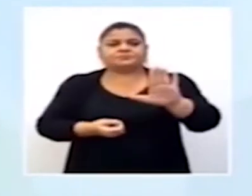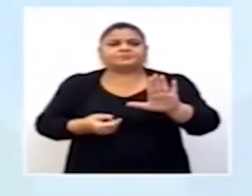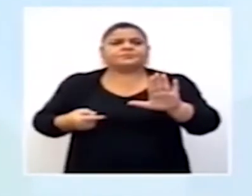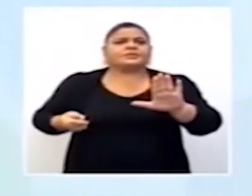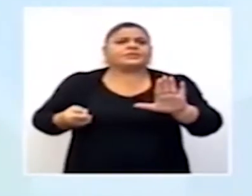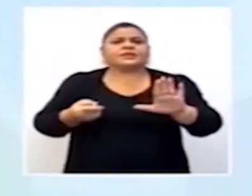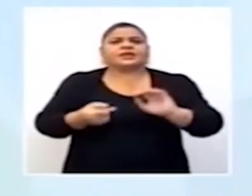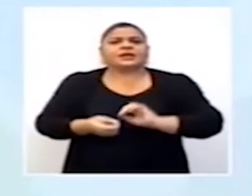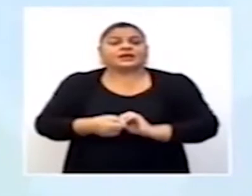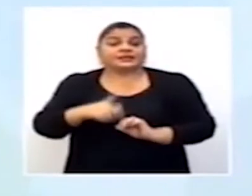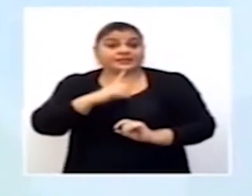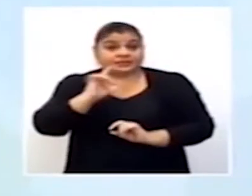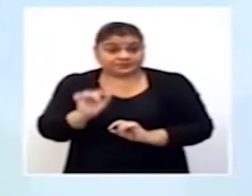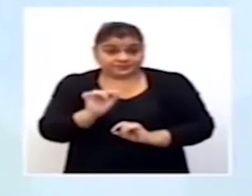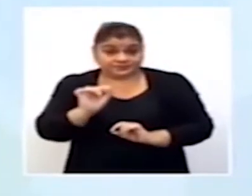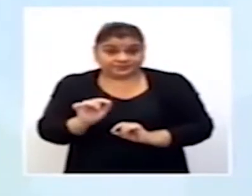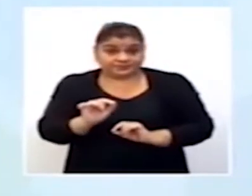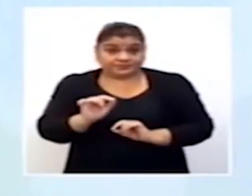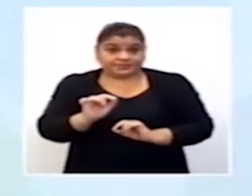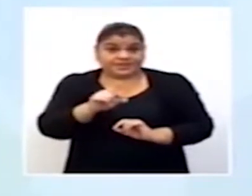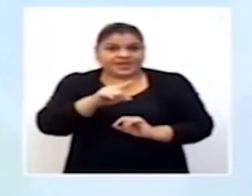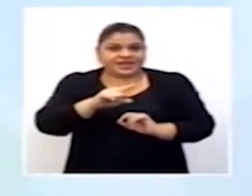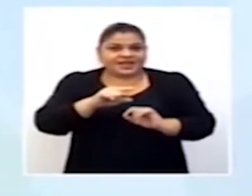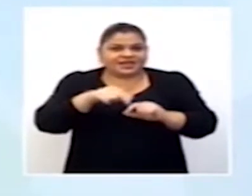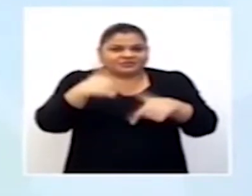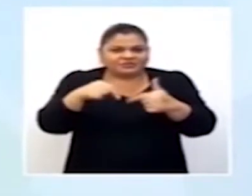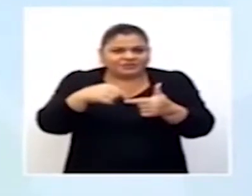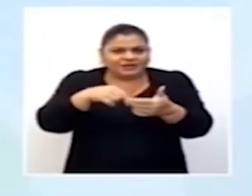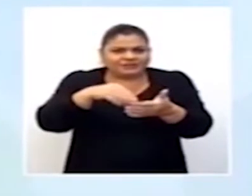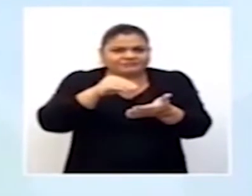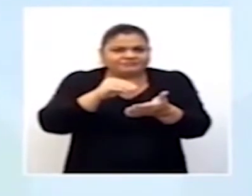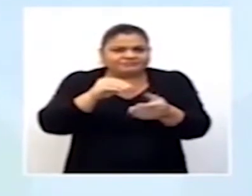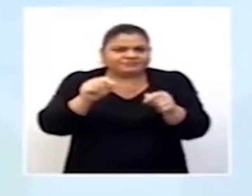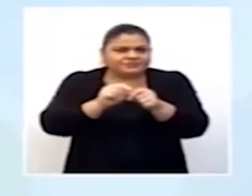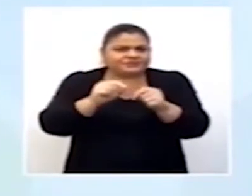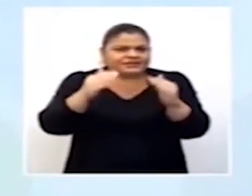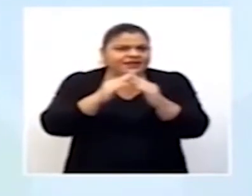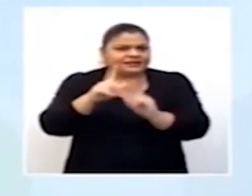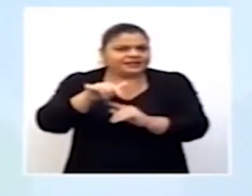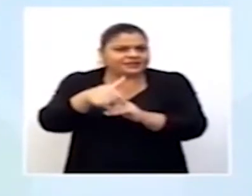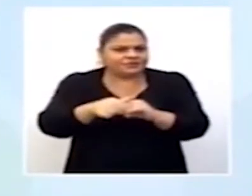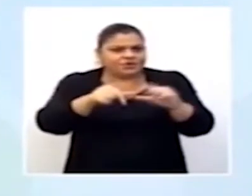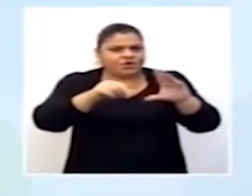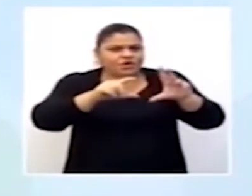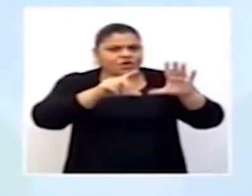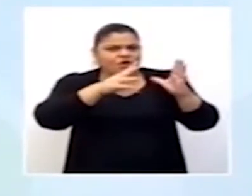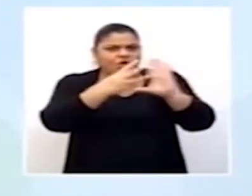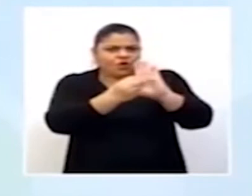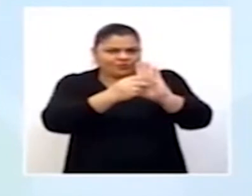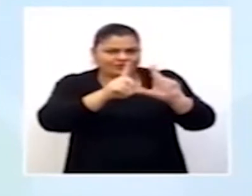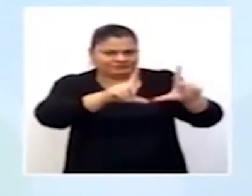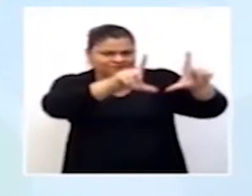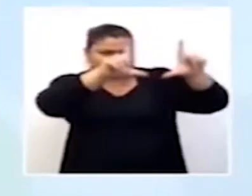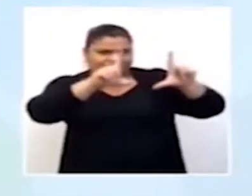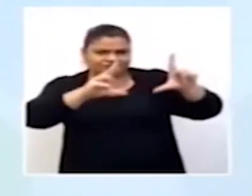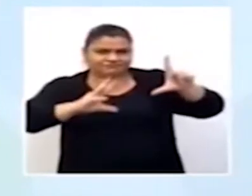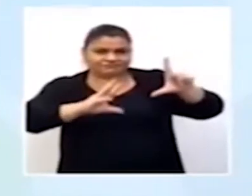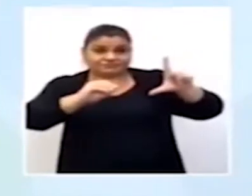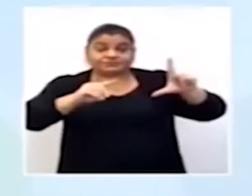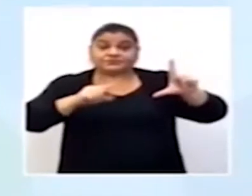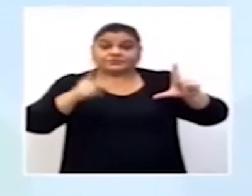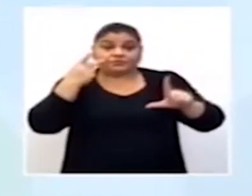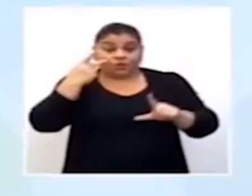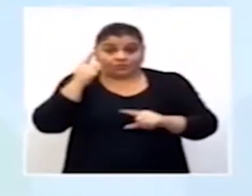aqui nós temos o seguinte aí vai ficar com uma tarefa de casa tá isso print da tela lá na frente 30 em até